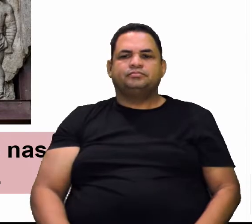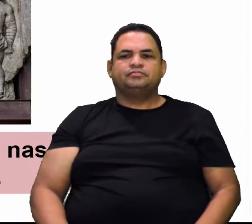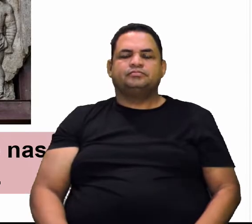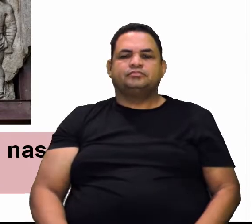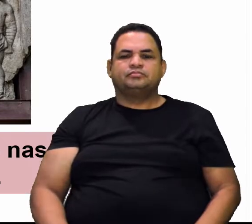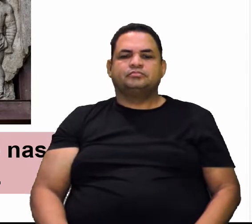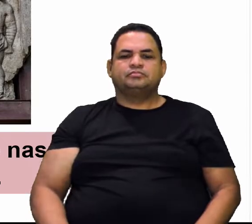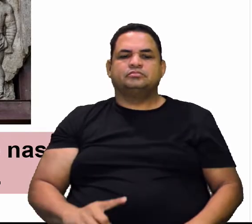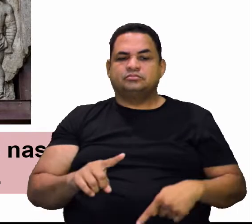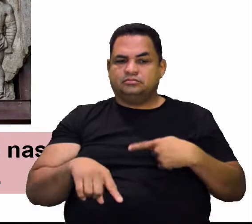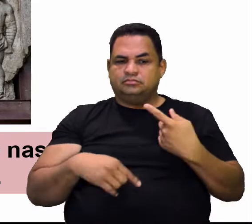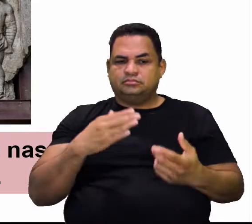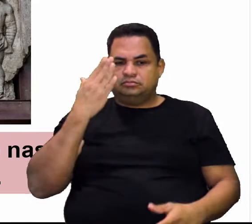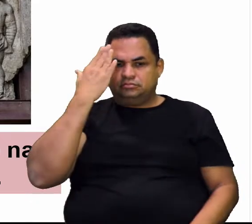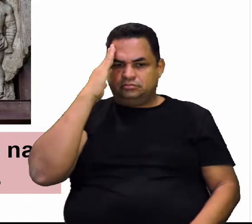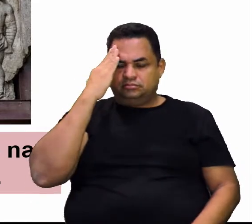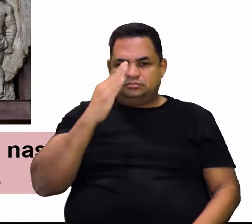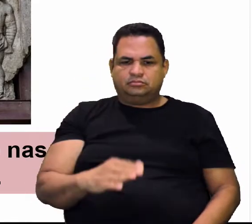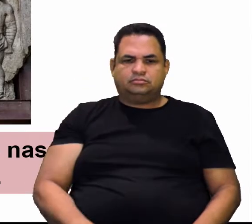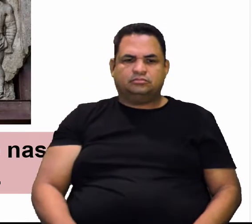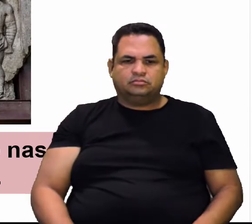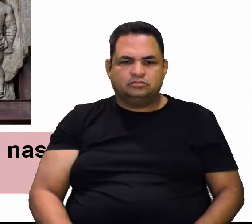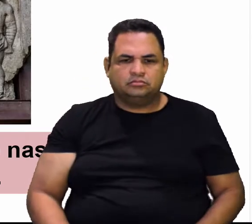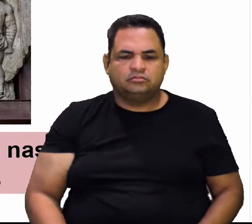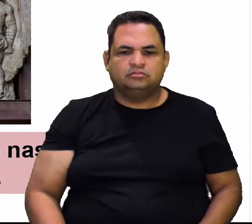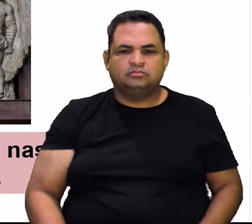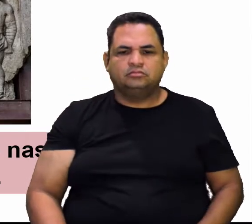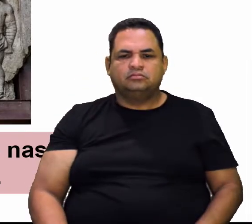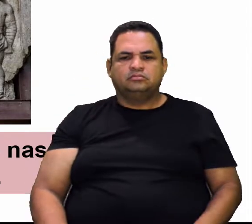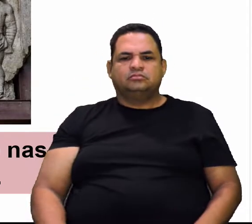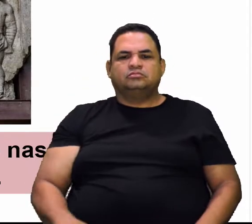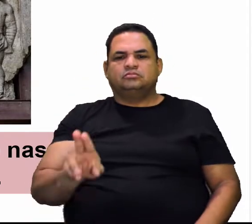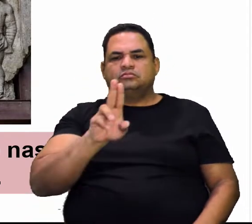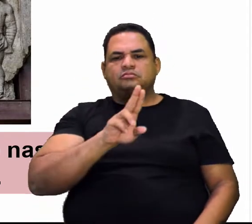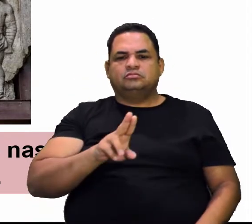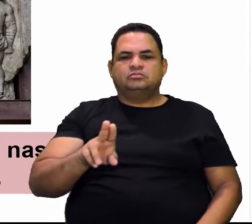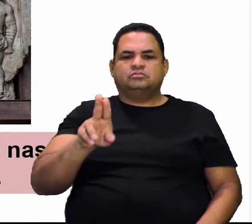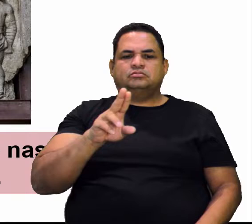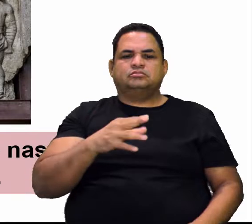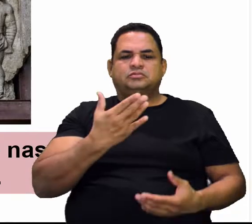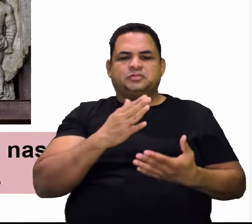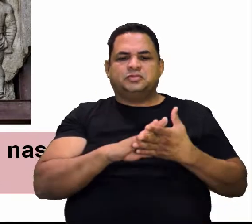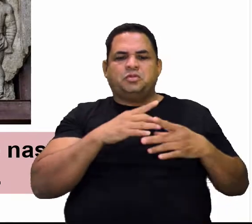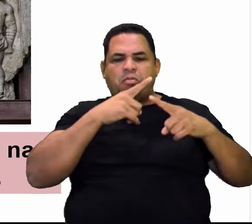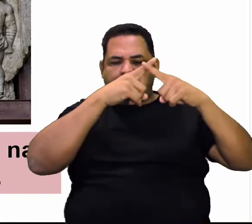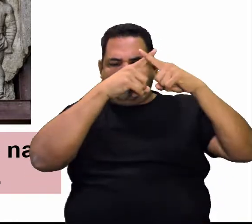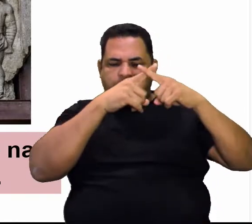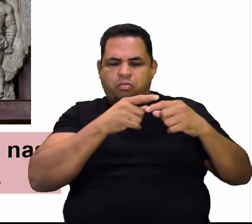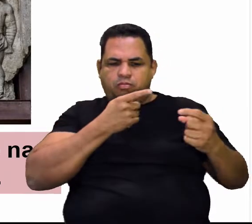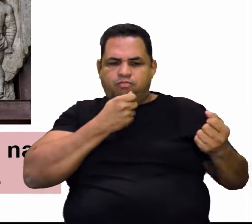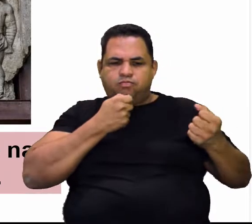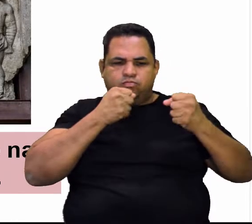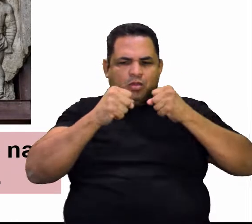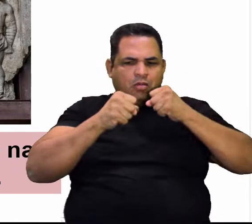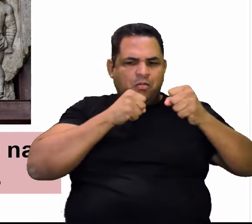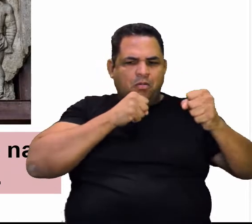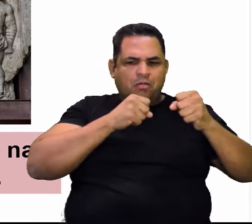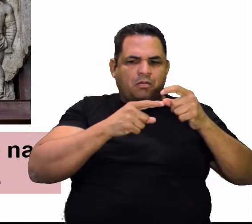Nós vamos já entender isso. E escravos que foram utilizados muito como gladiadores. Olha